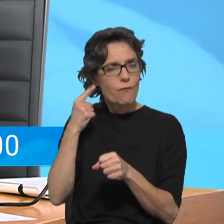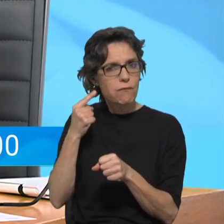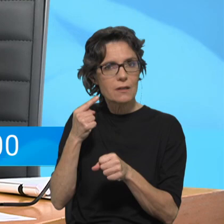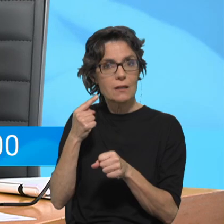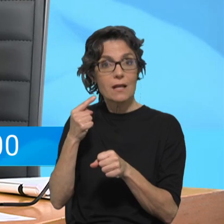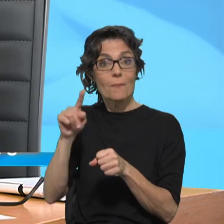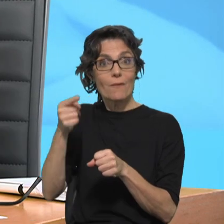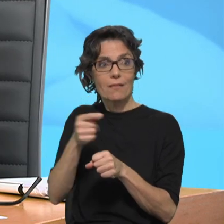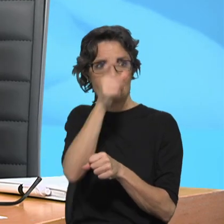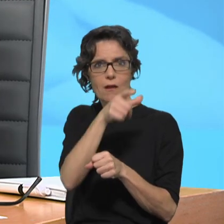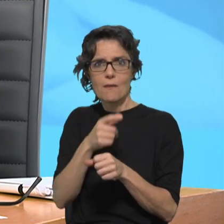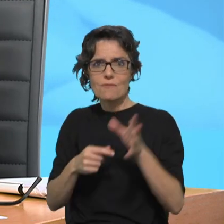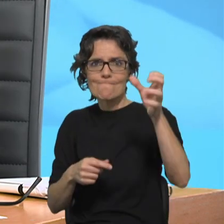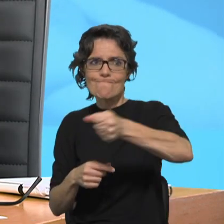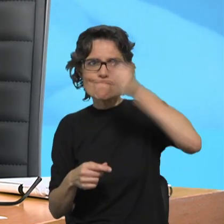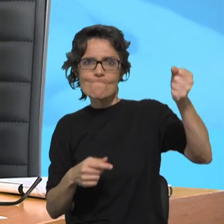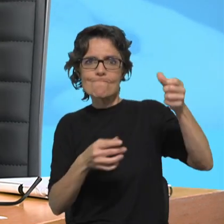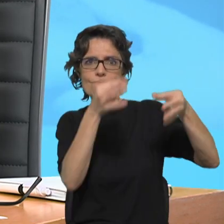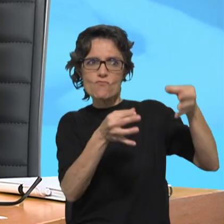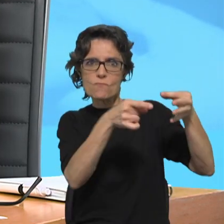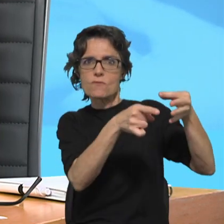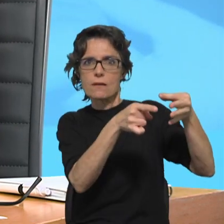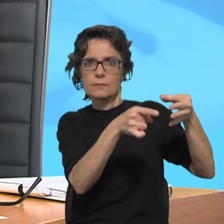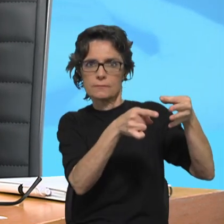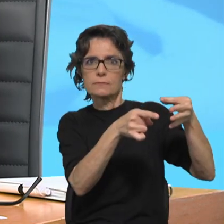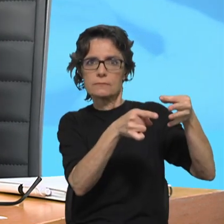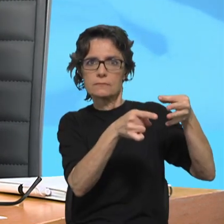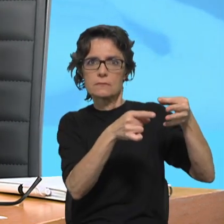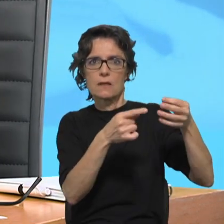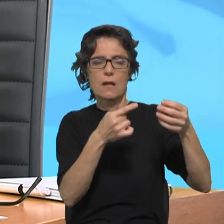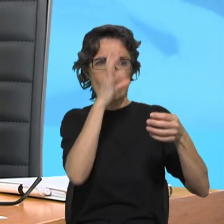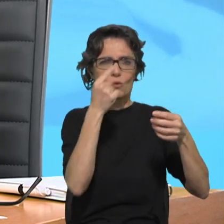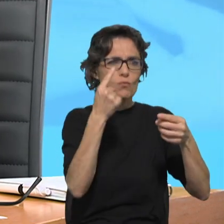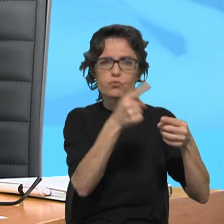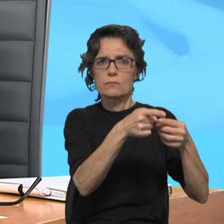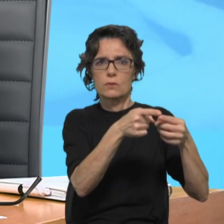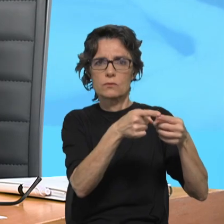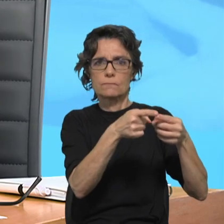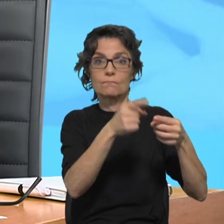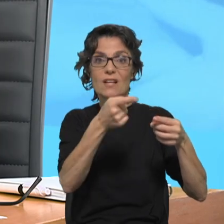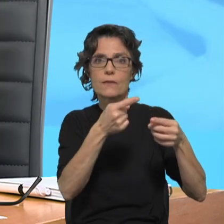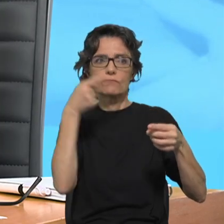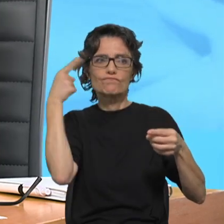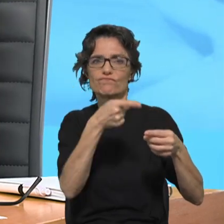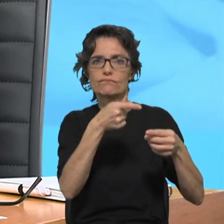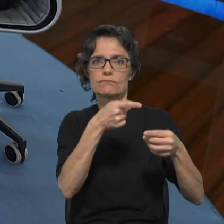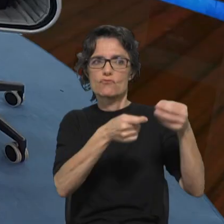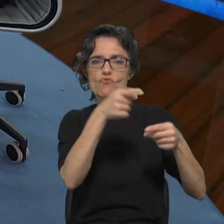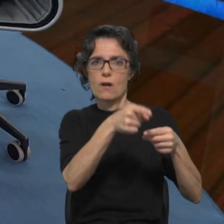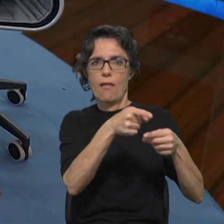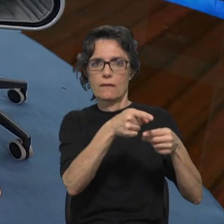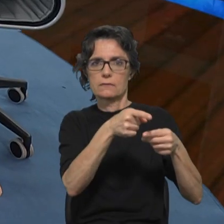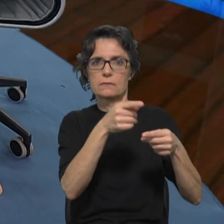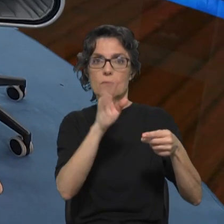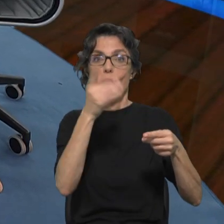tribunal. Qualquer pessoa tem que ser levada a tribunal, ao Ministério Público, e depois tem de ser julgada se for